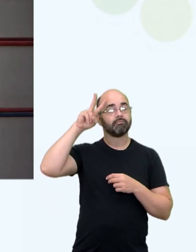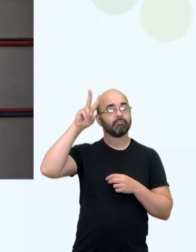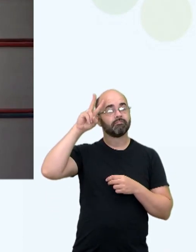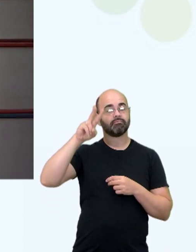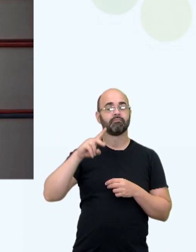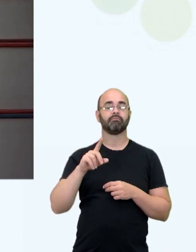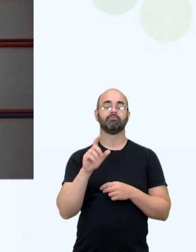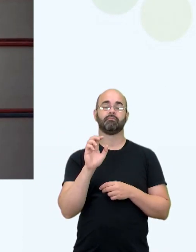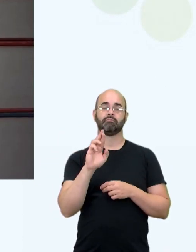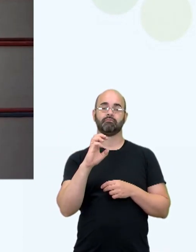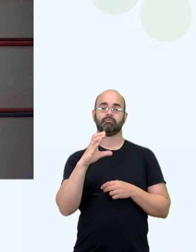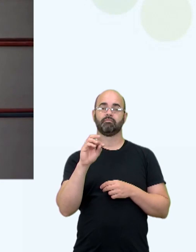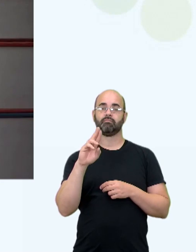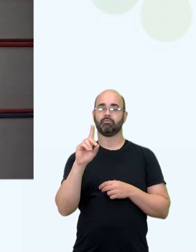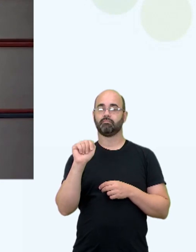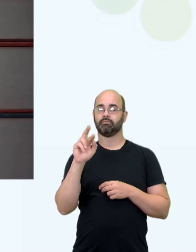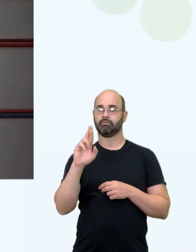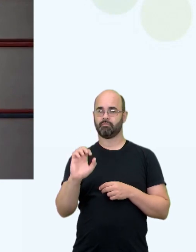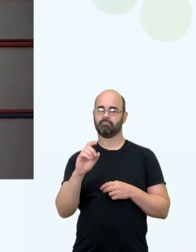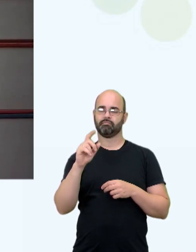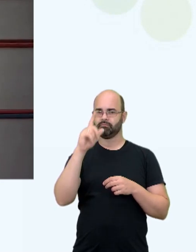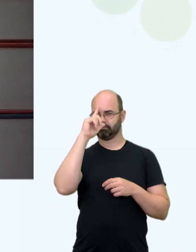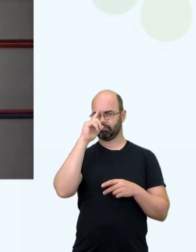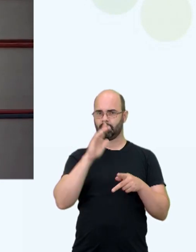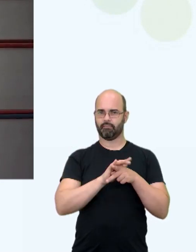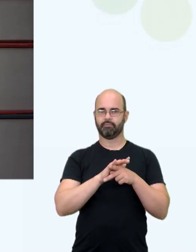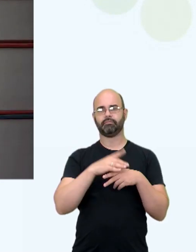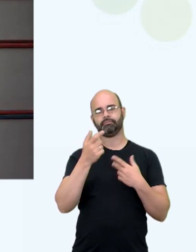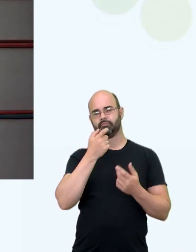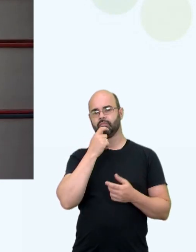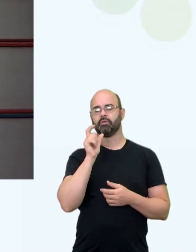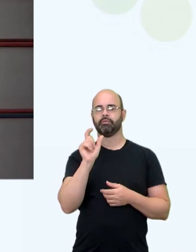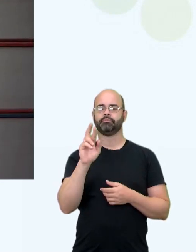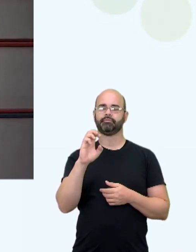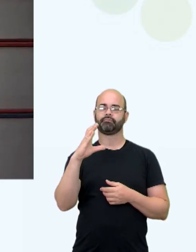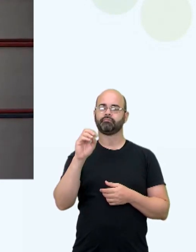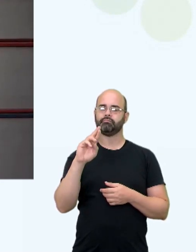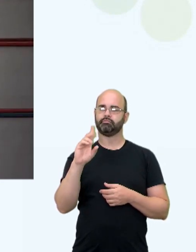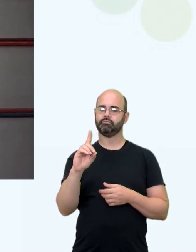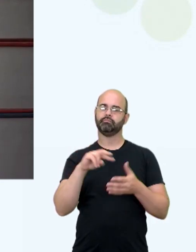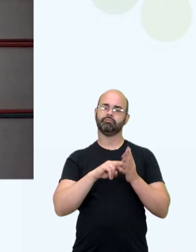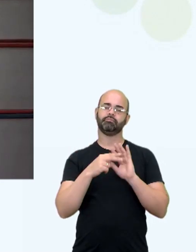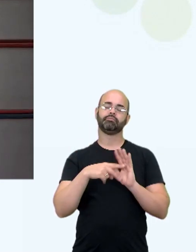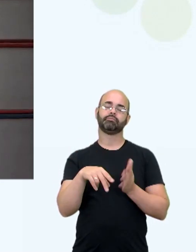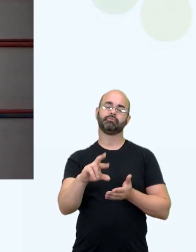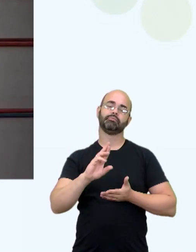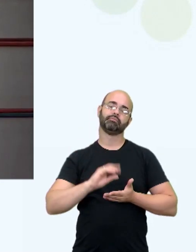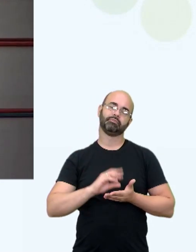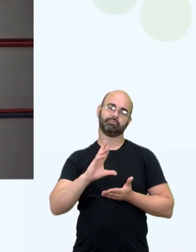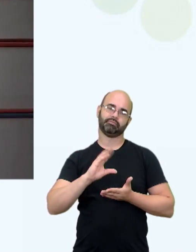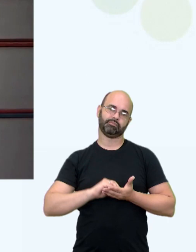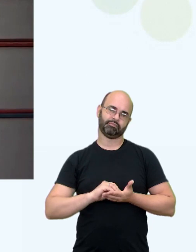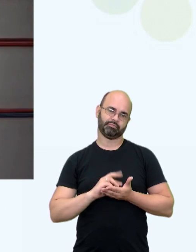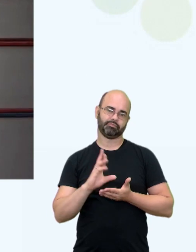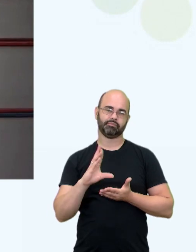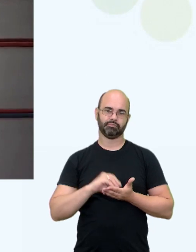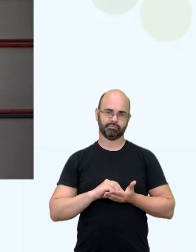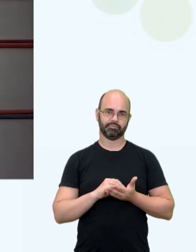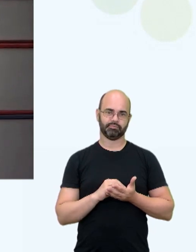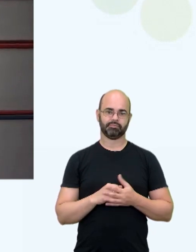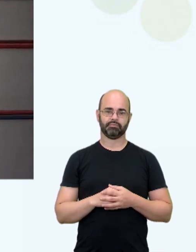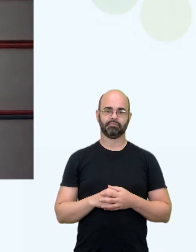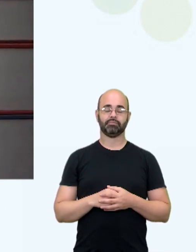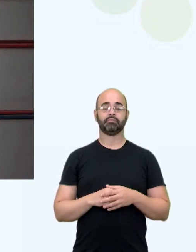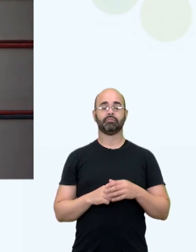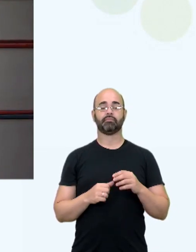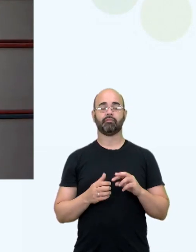latim recordare, que gera a palavra em inglês record, relativa a registro. Registrar para lembrar, para se ter